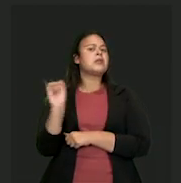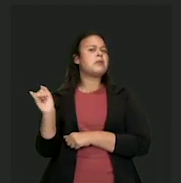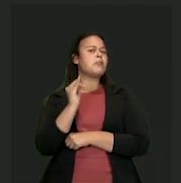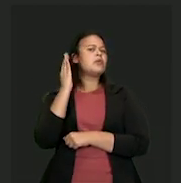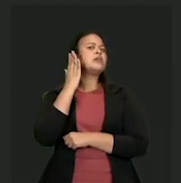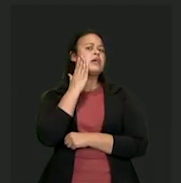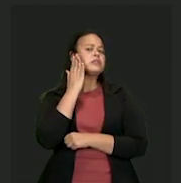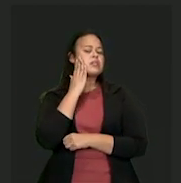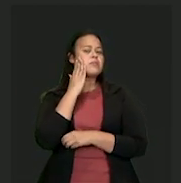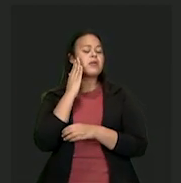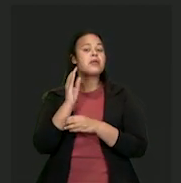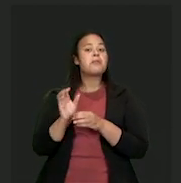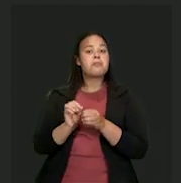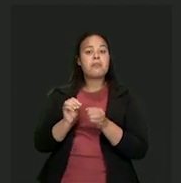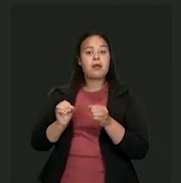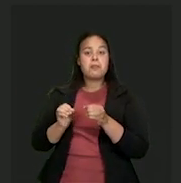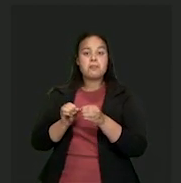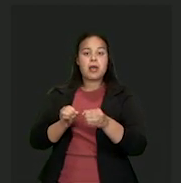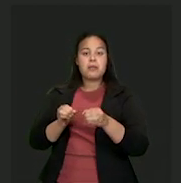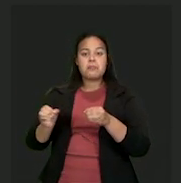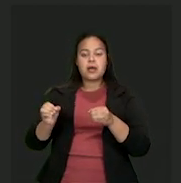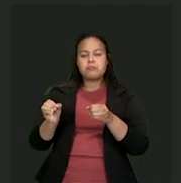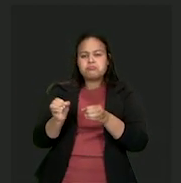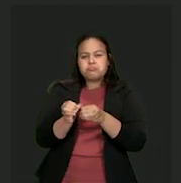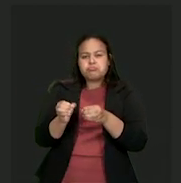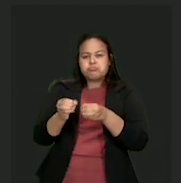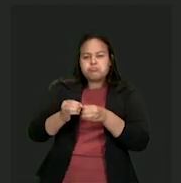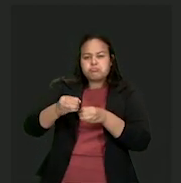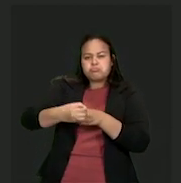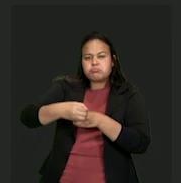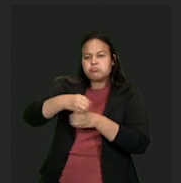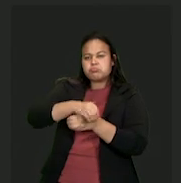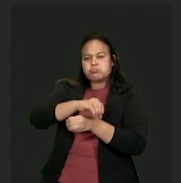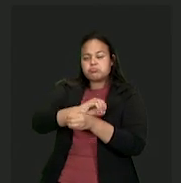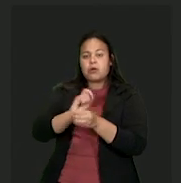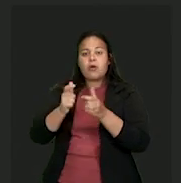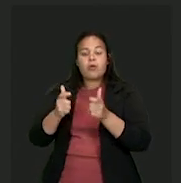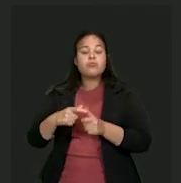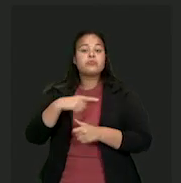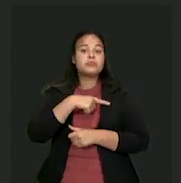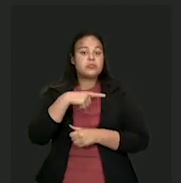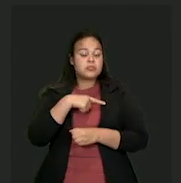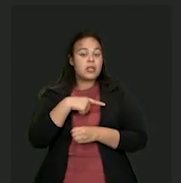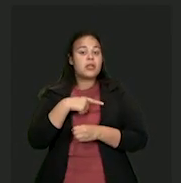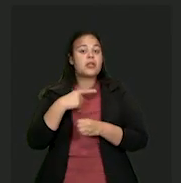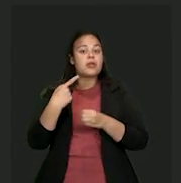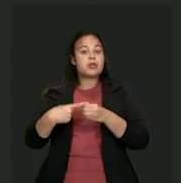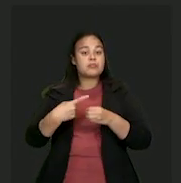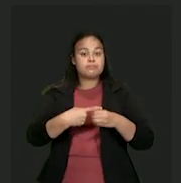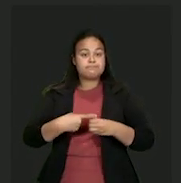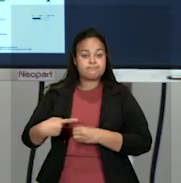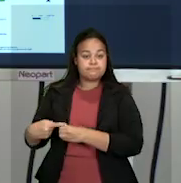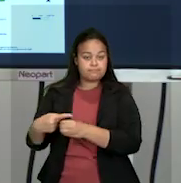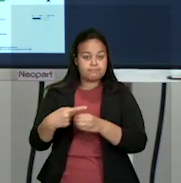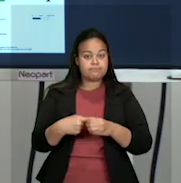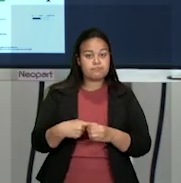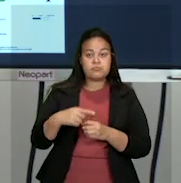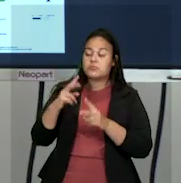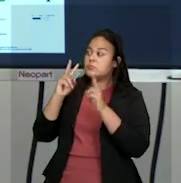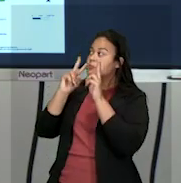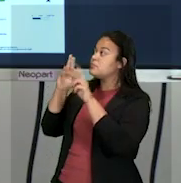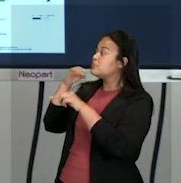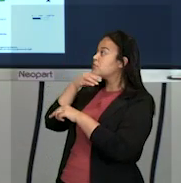que as mesorregiões são formadas por micro-regiões onde estão inseridos os municípios. Então veja